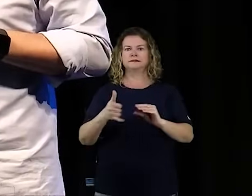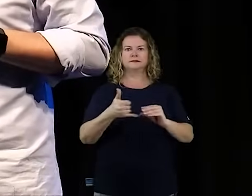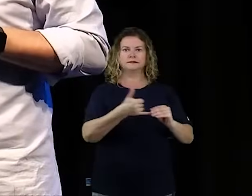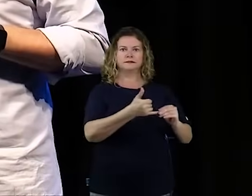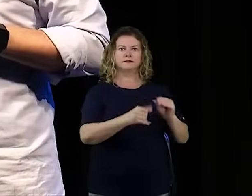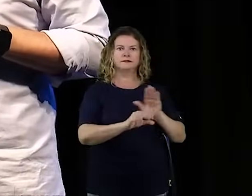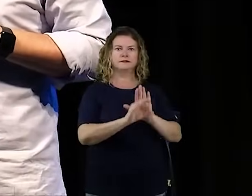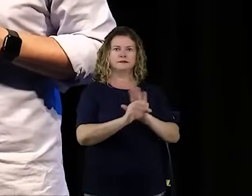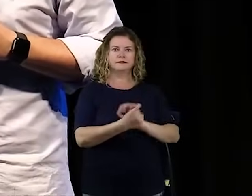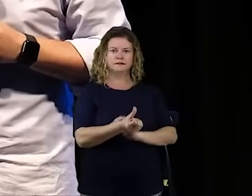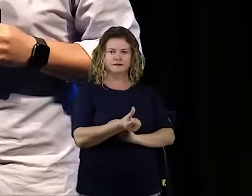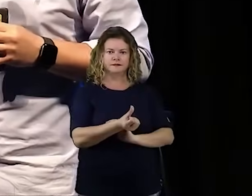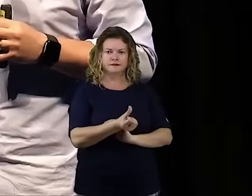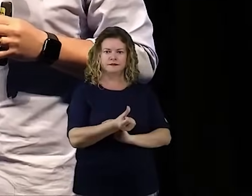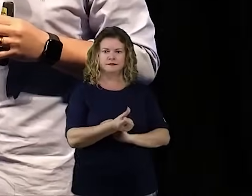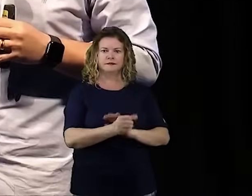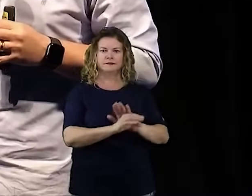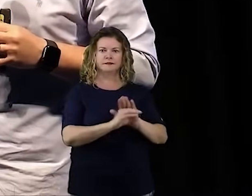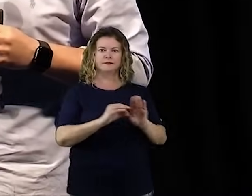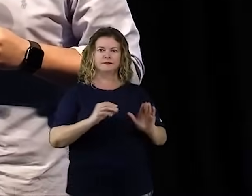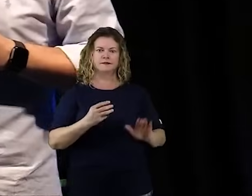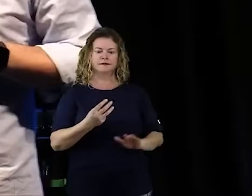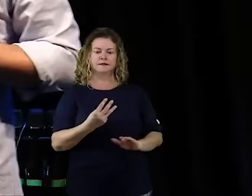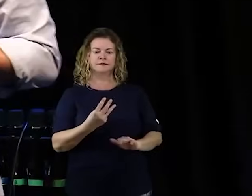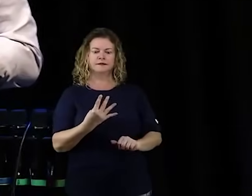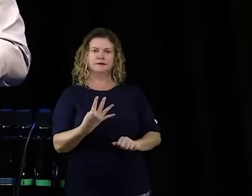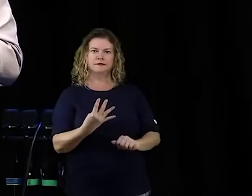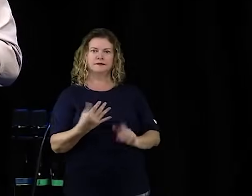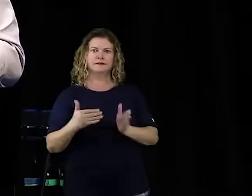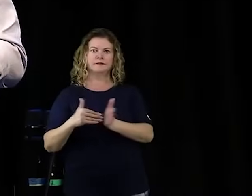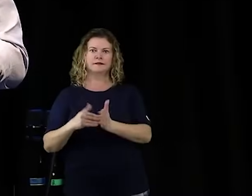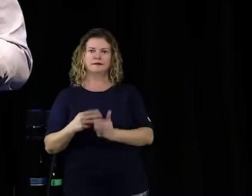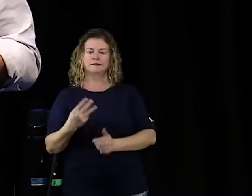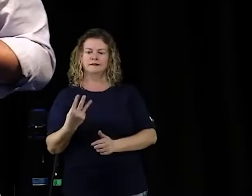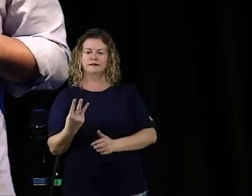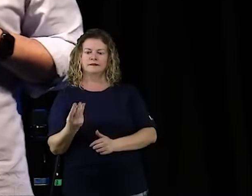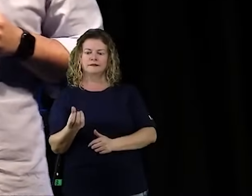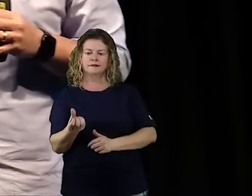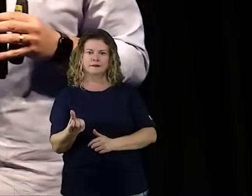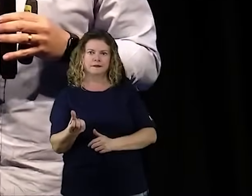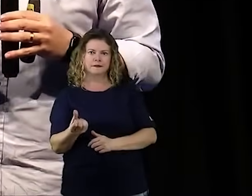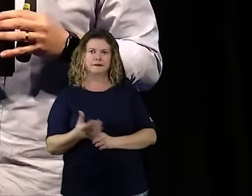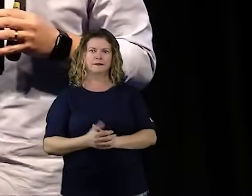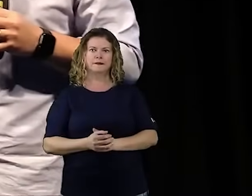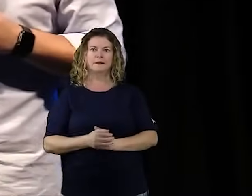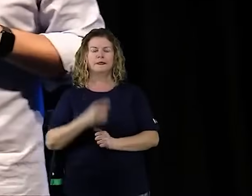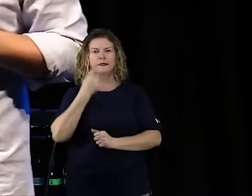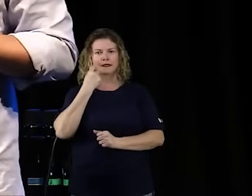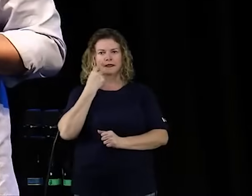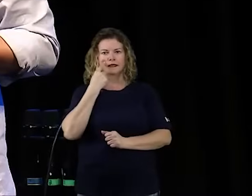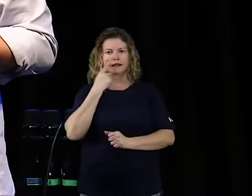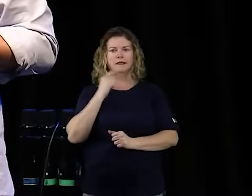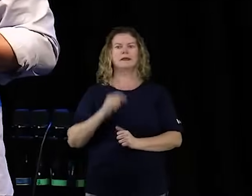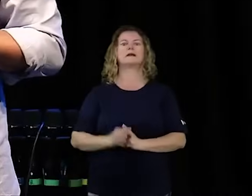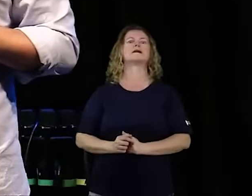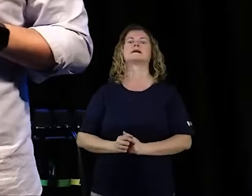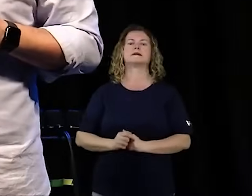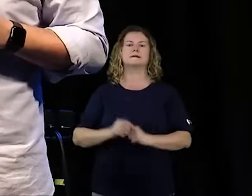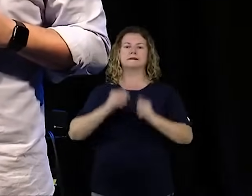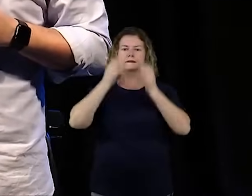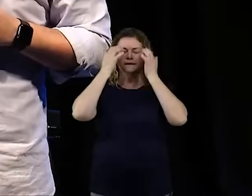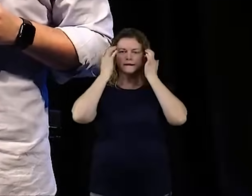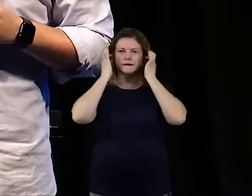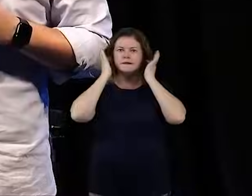6 verso 34 a 36 bota o penúltimo Versículo penúltimo